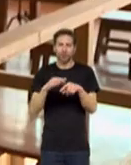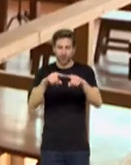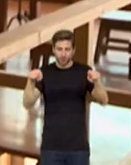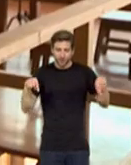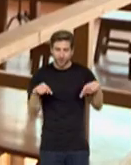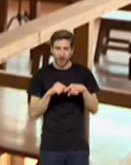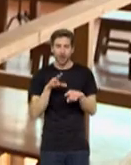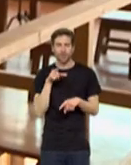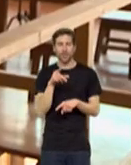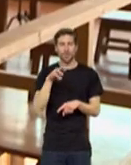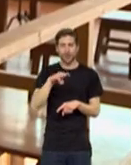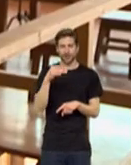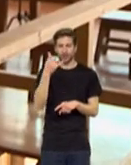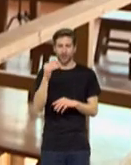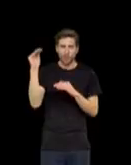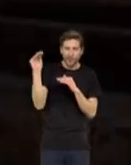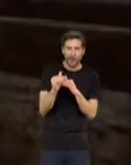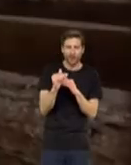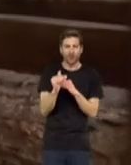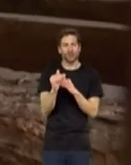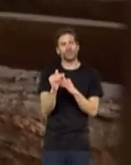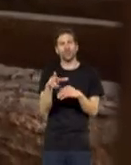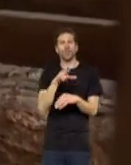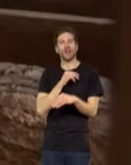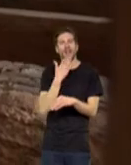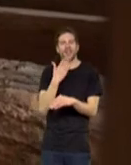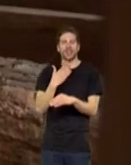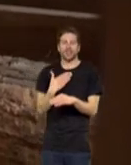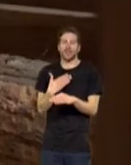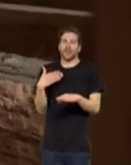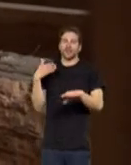isso foi altamente gratificante, naturalmente.